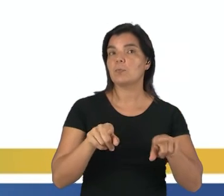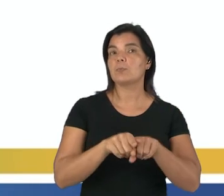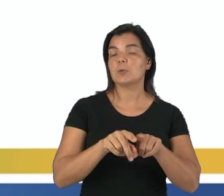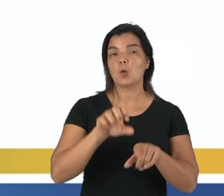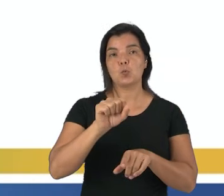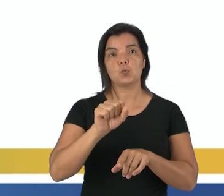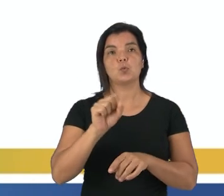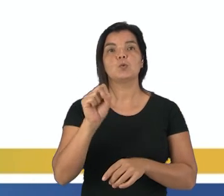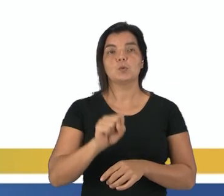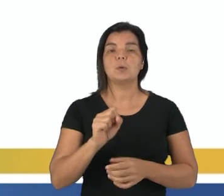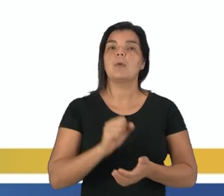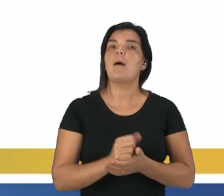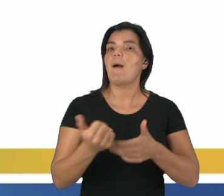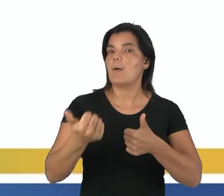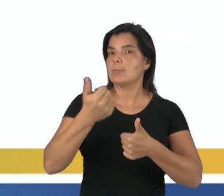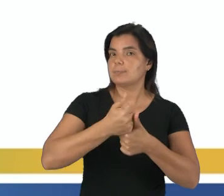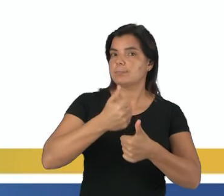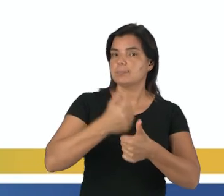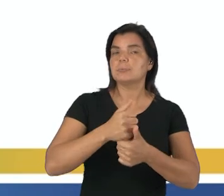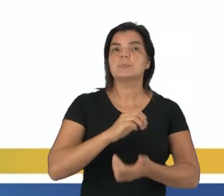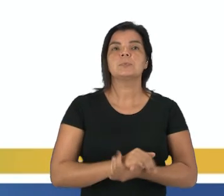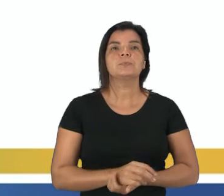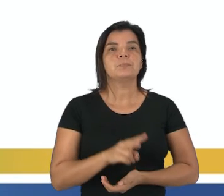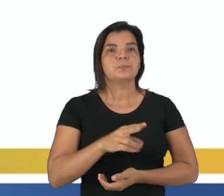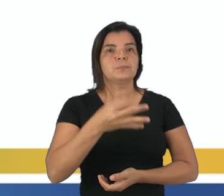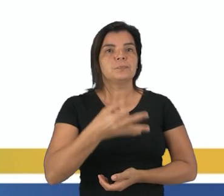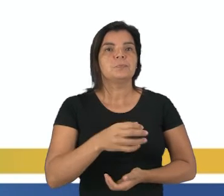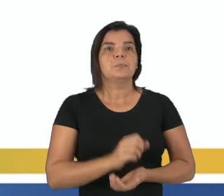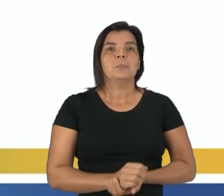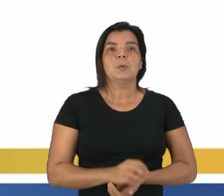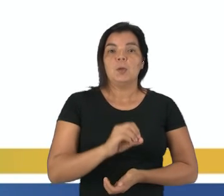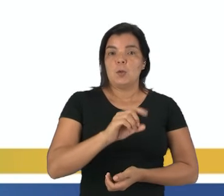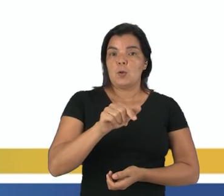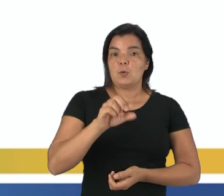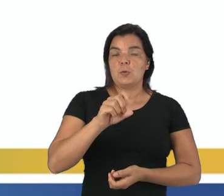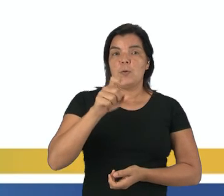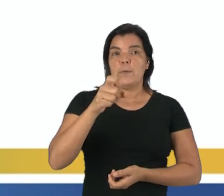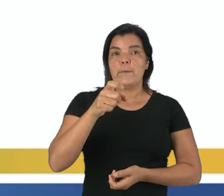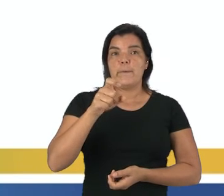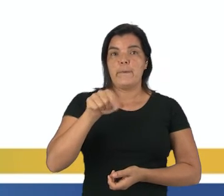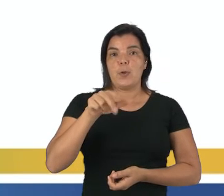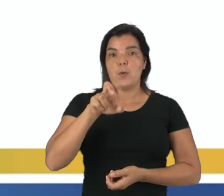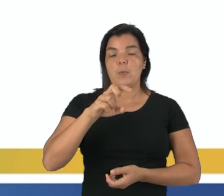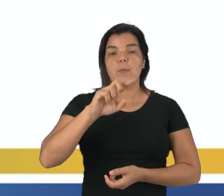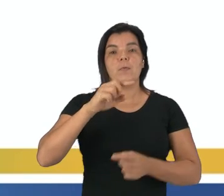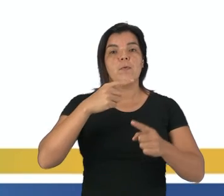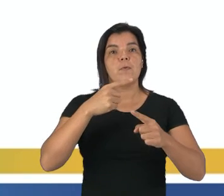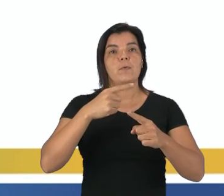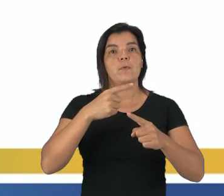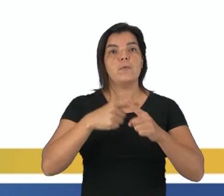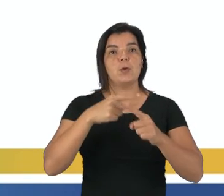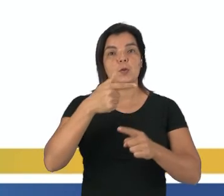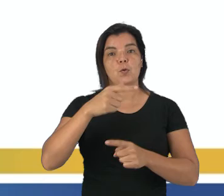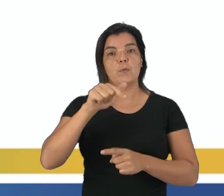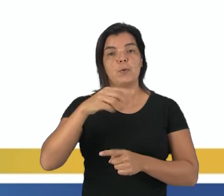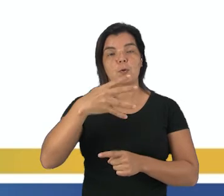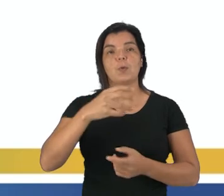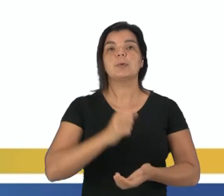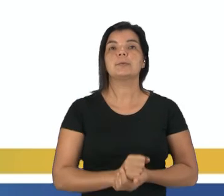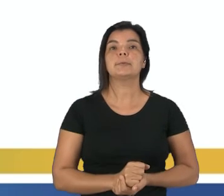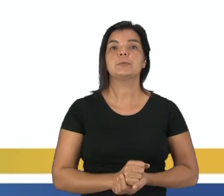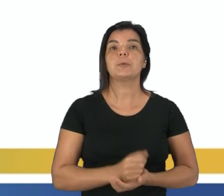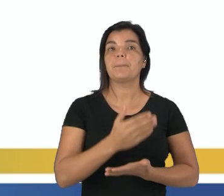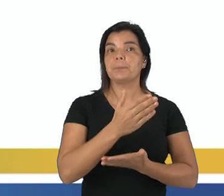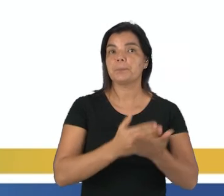8 segundos, né? E agora eu vou pegar, colocar ali no cantinho certo, vai ficar meio vezes 2,4. Todo número multiplicado por meio é